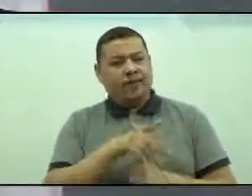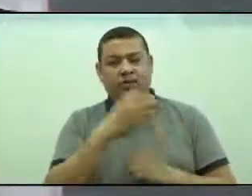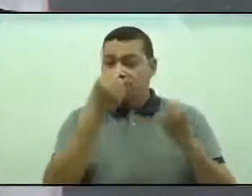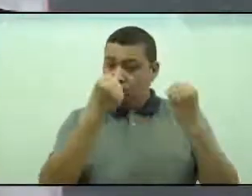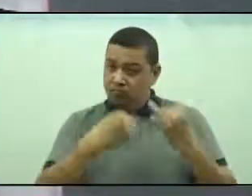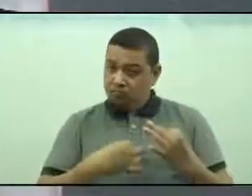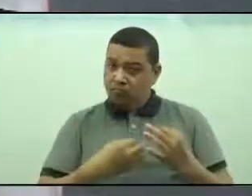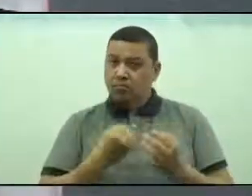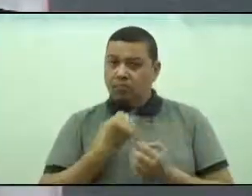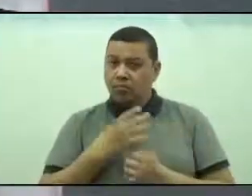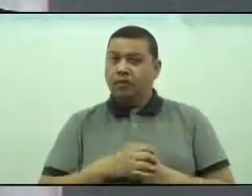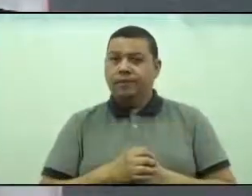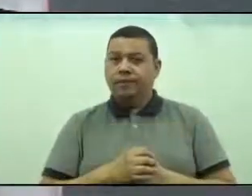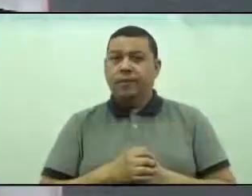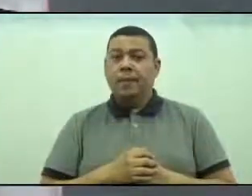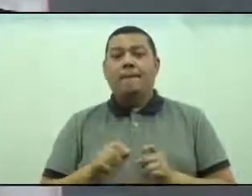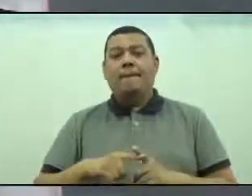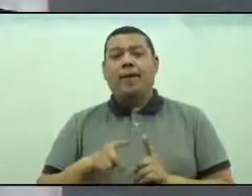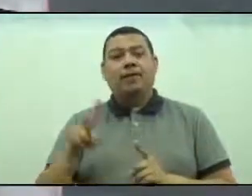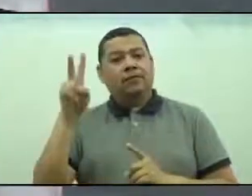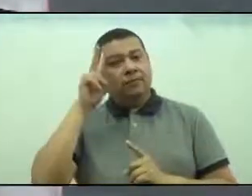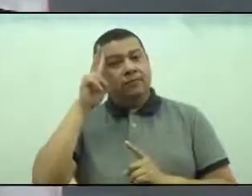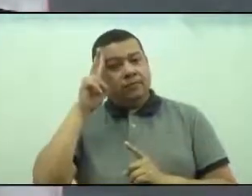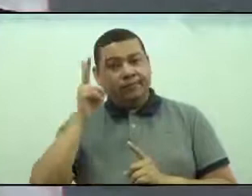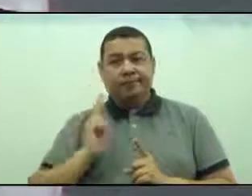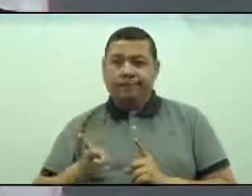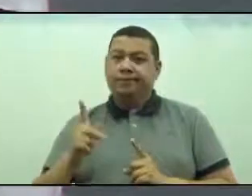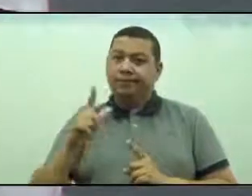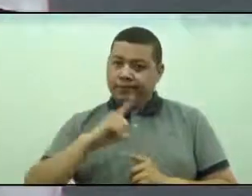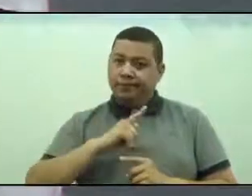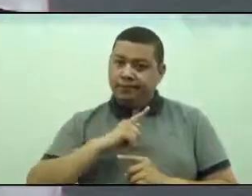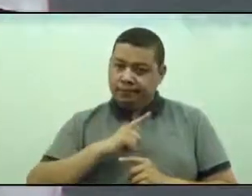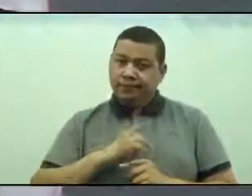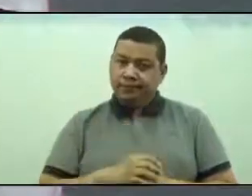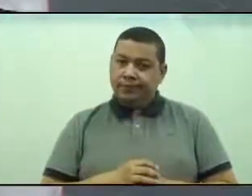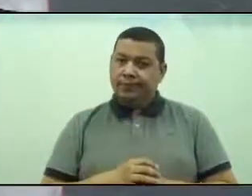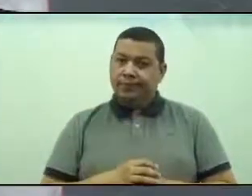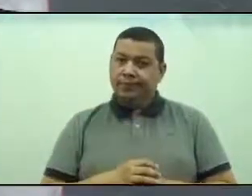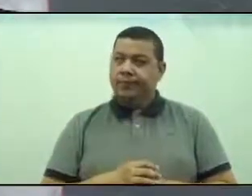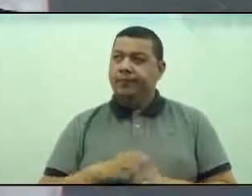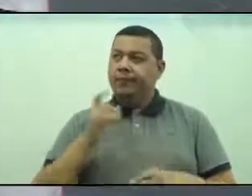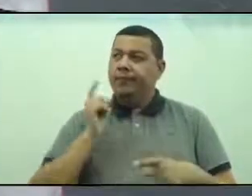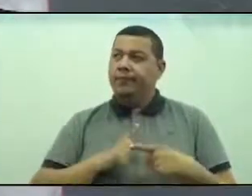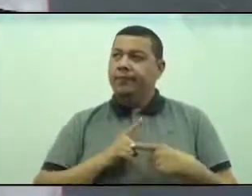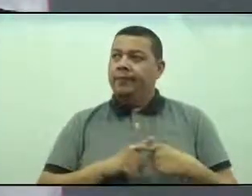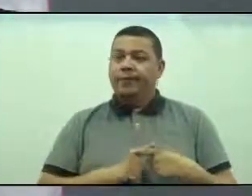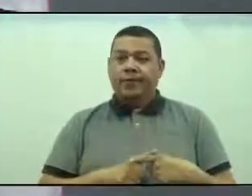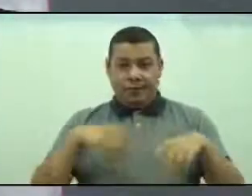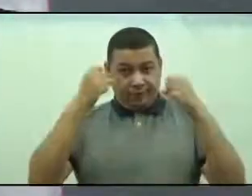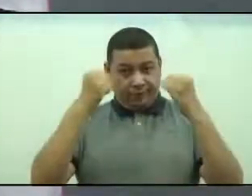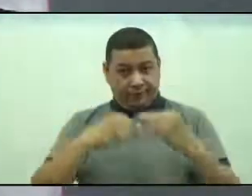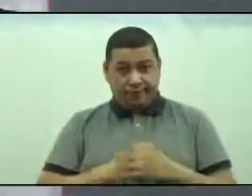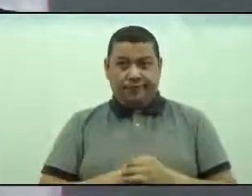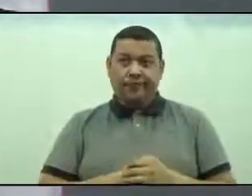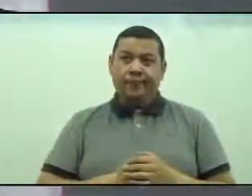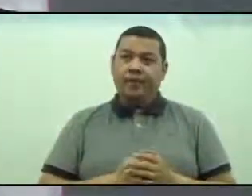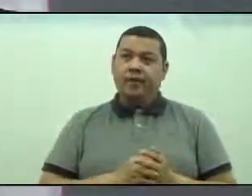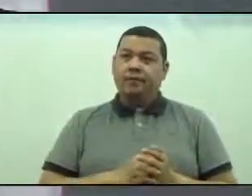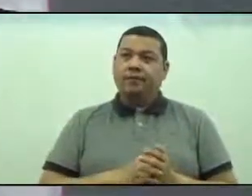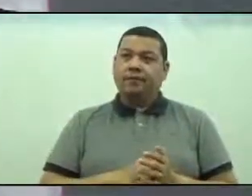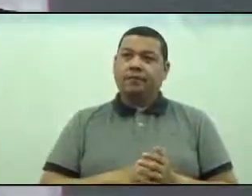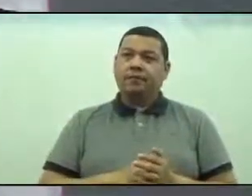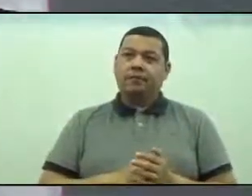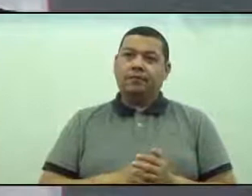segunda-feira sempre aumenta os casos de consultas, justamente por causa disso que eu estou falando para vocês.